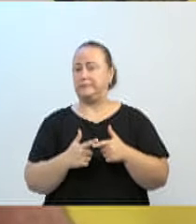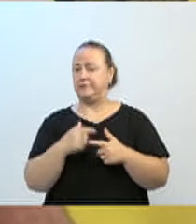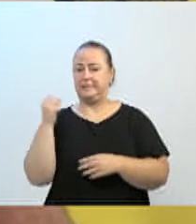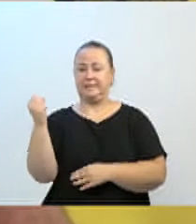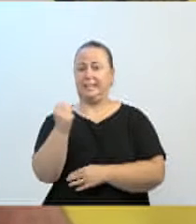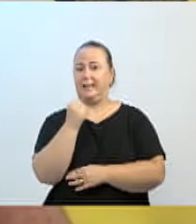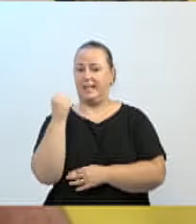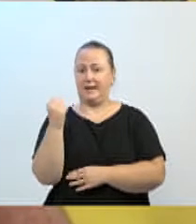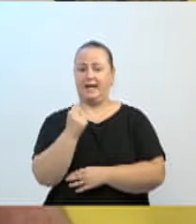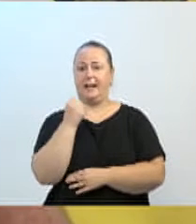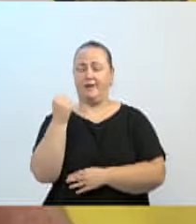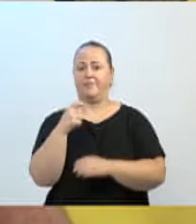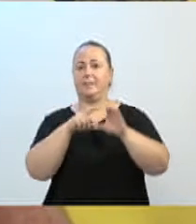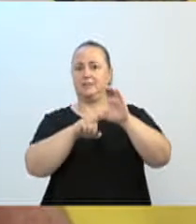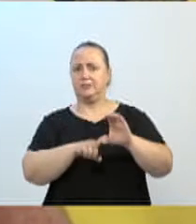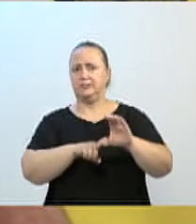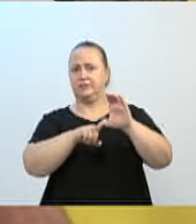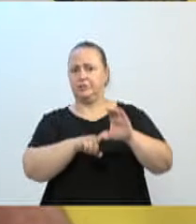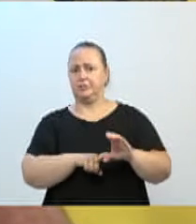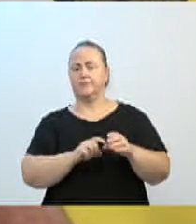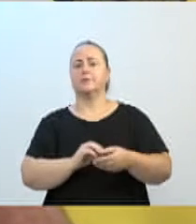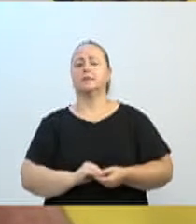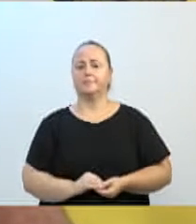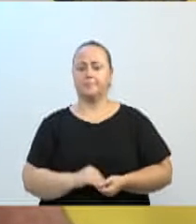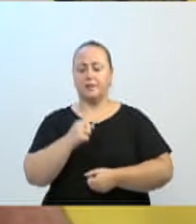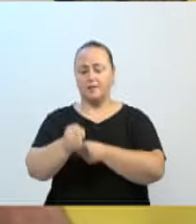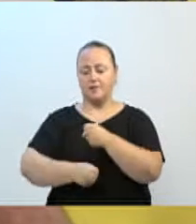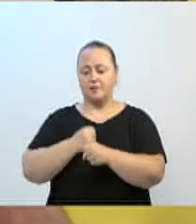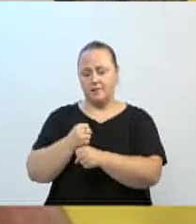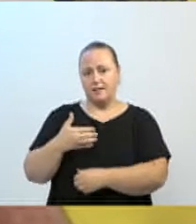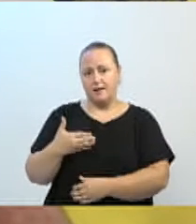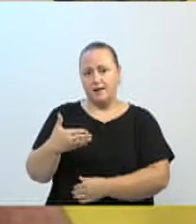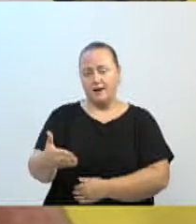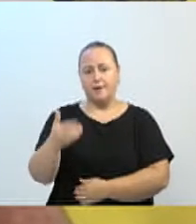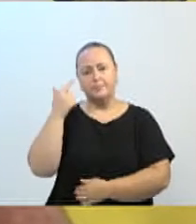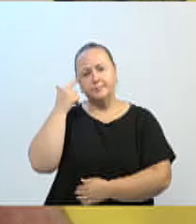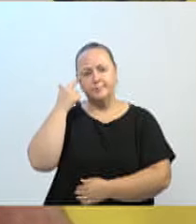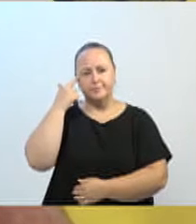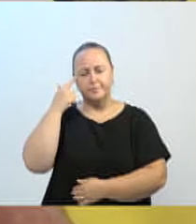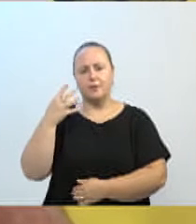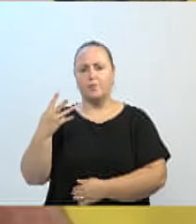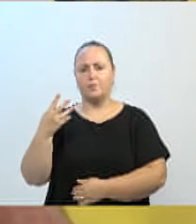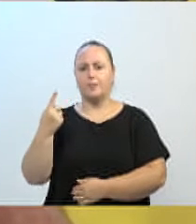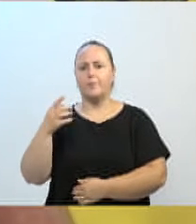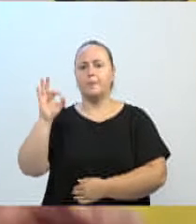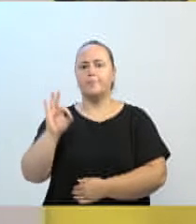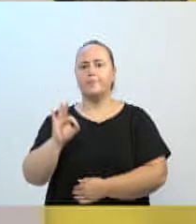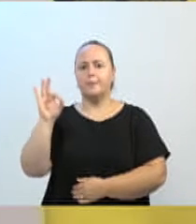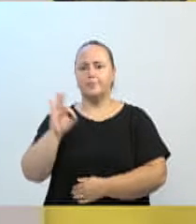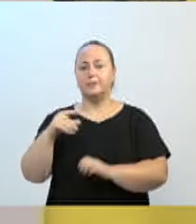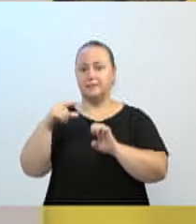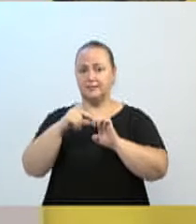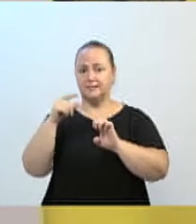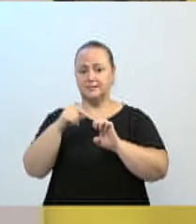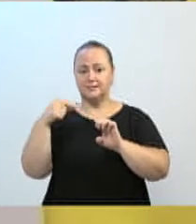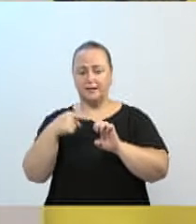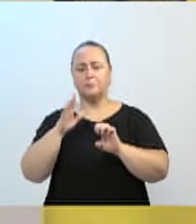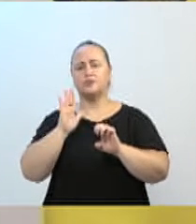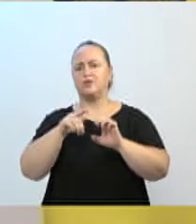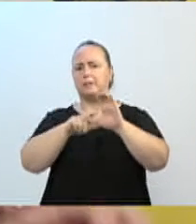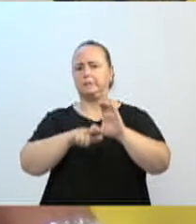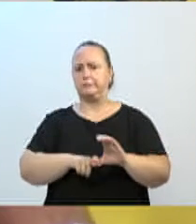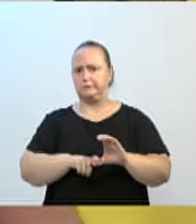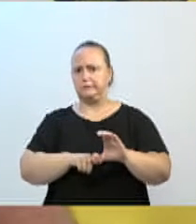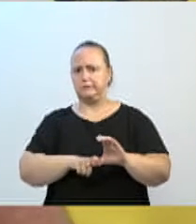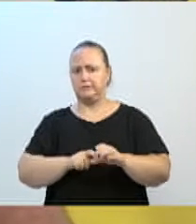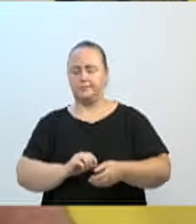Santa Catarina. No ano de 2020, estimava-se que 41% dos empreendedores estavam endividados.